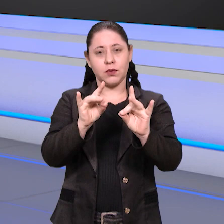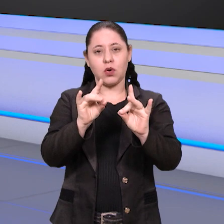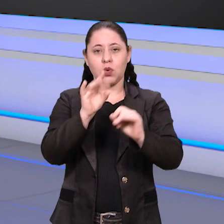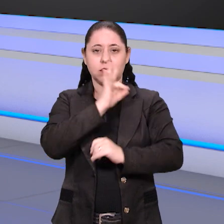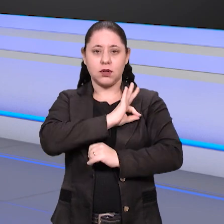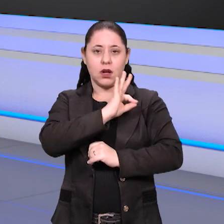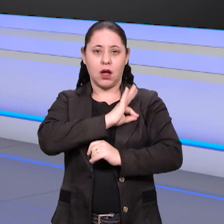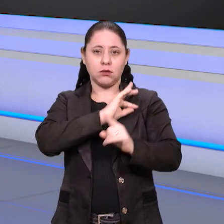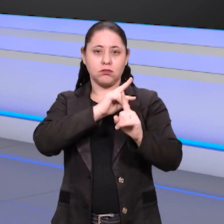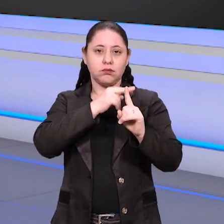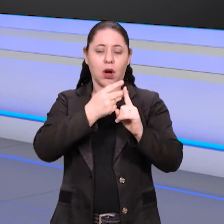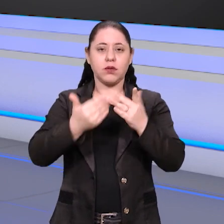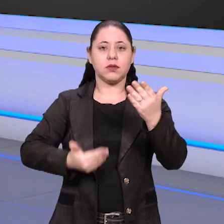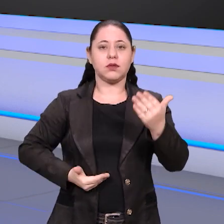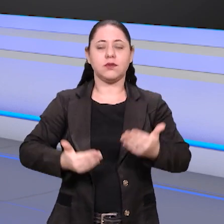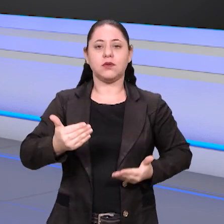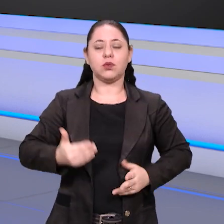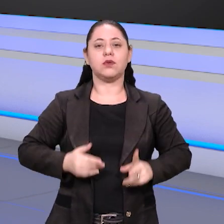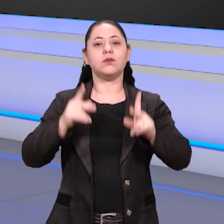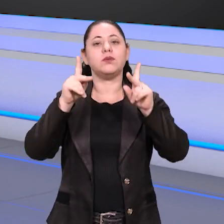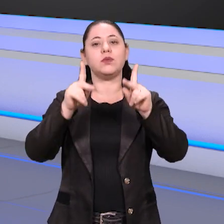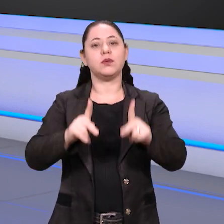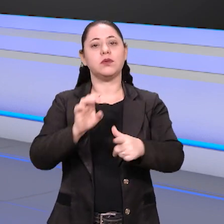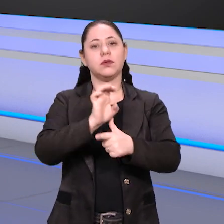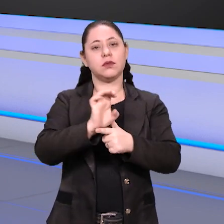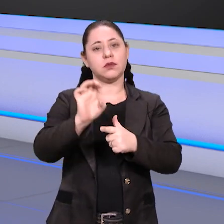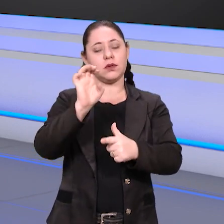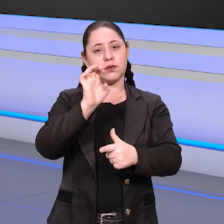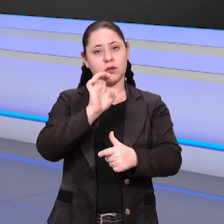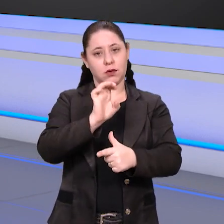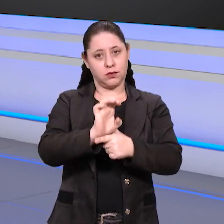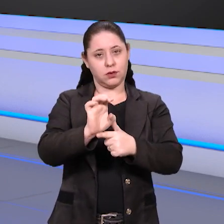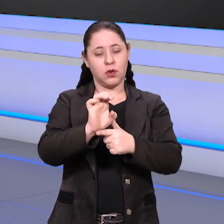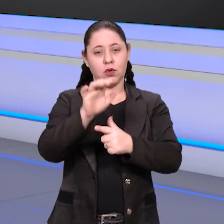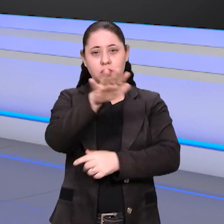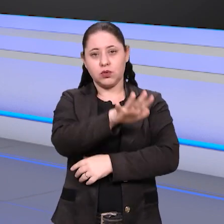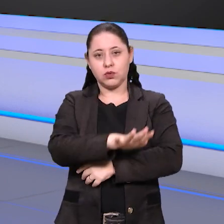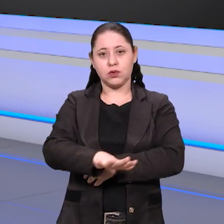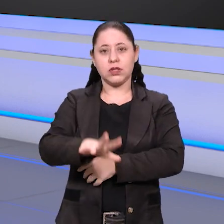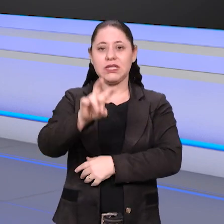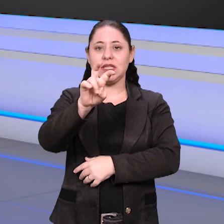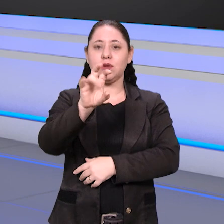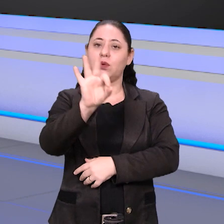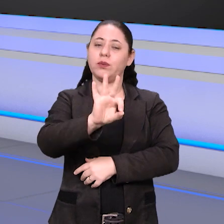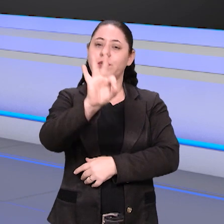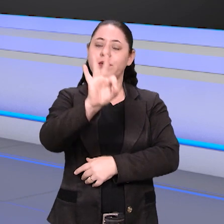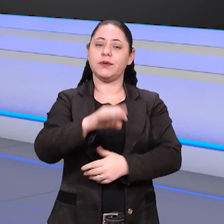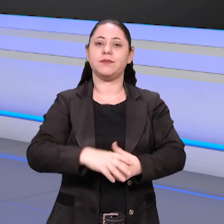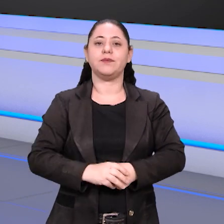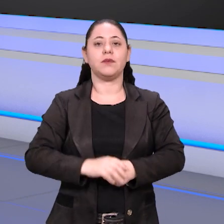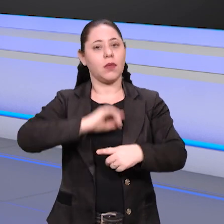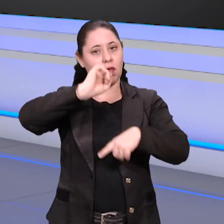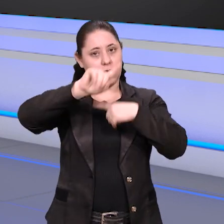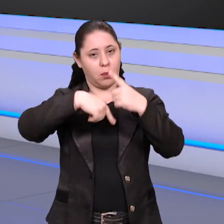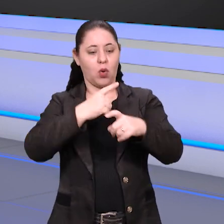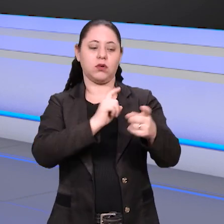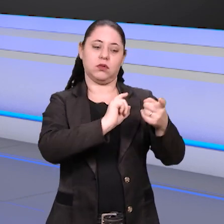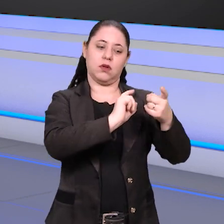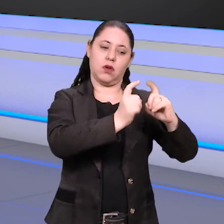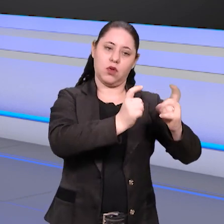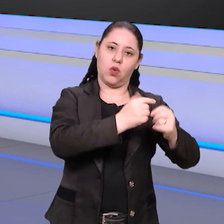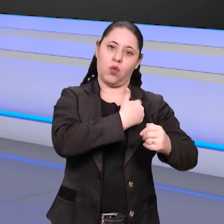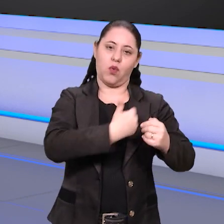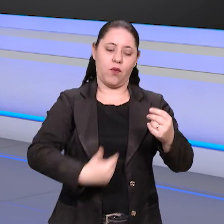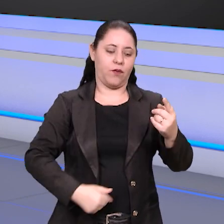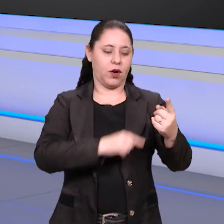estabeleceu a revisão geral anual do vencimento base dos servidores públicos do Estado em 5%.